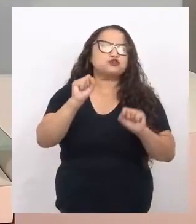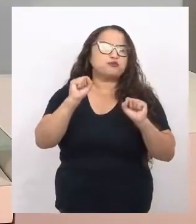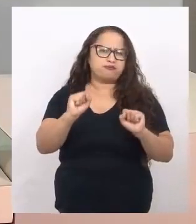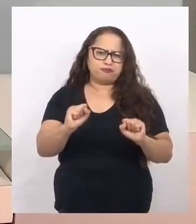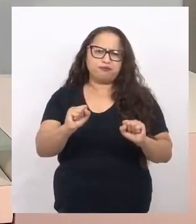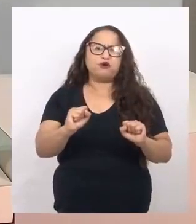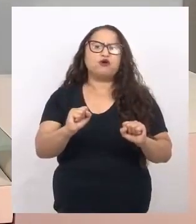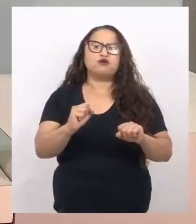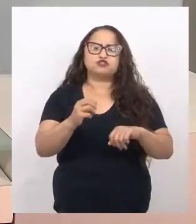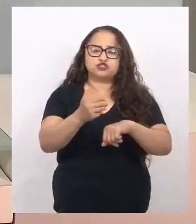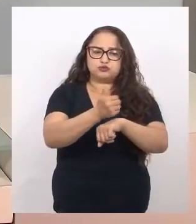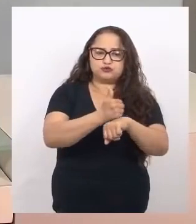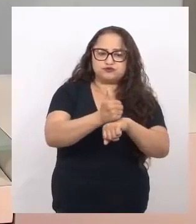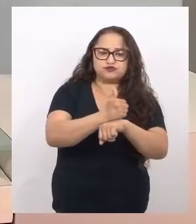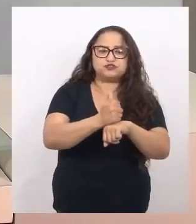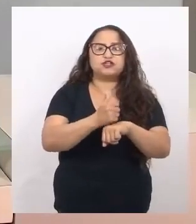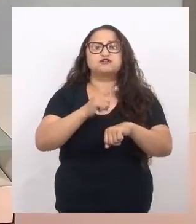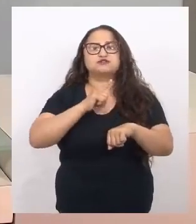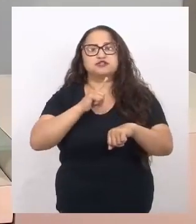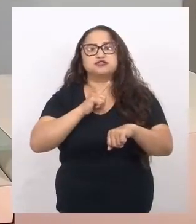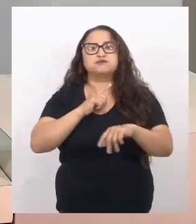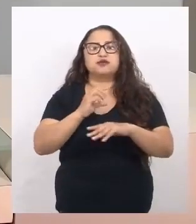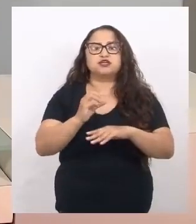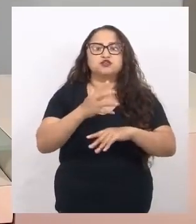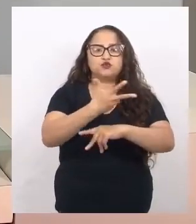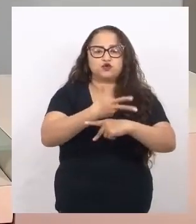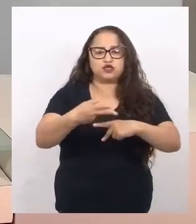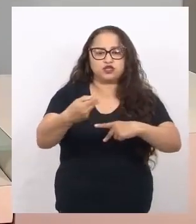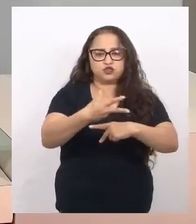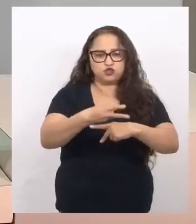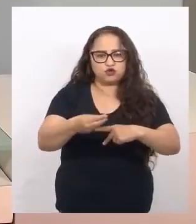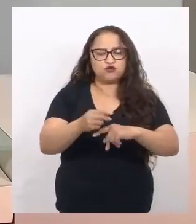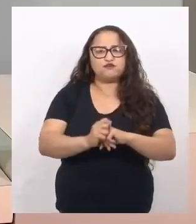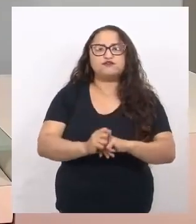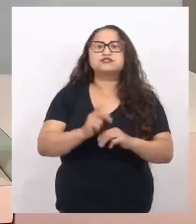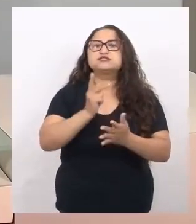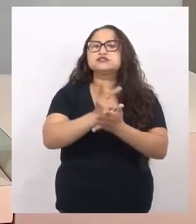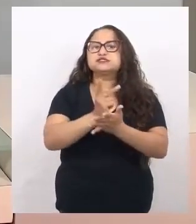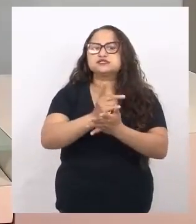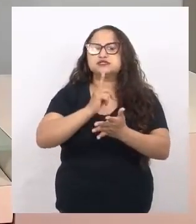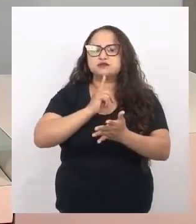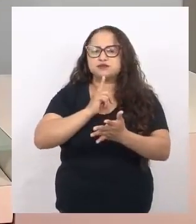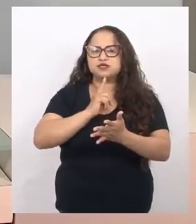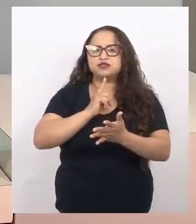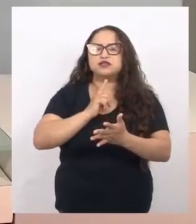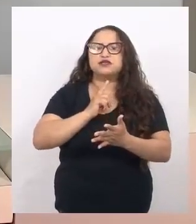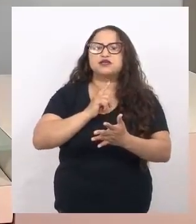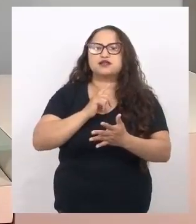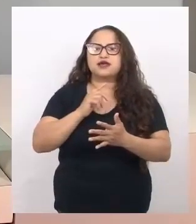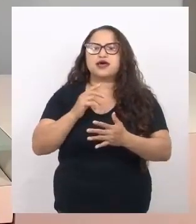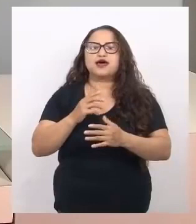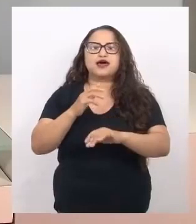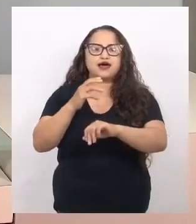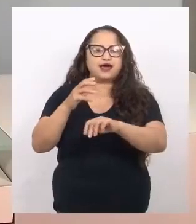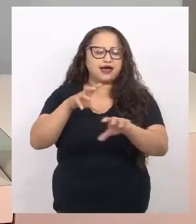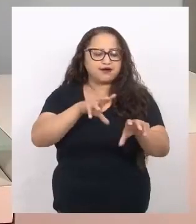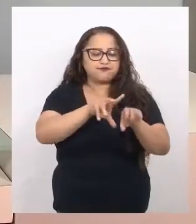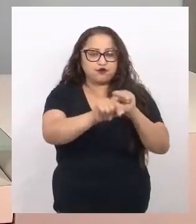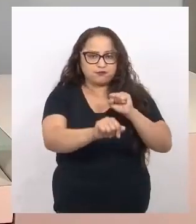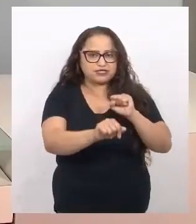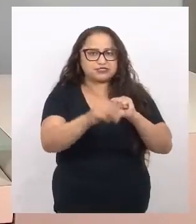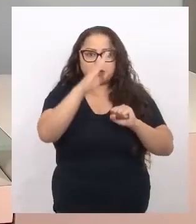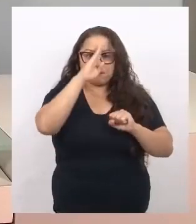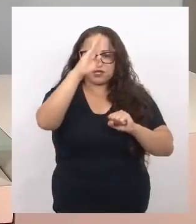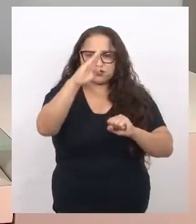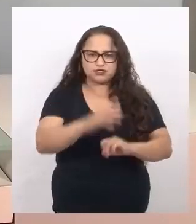disciplinas do Inova, cada uma tem a sua atribuição específica, né, que deve seguir a habilitação prioritária ou alternativa, mas não há